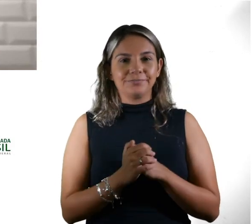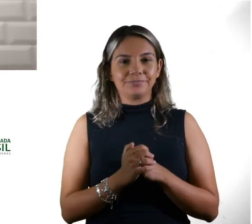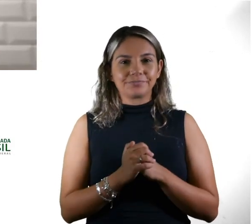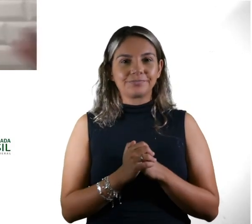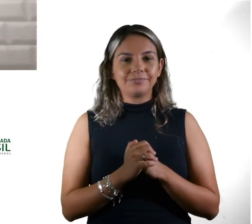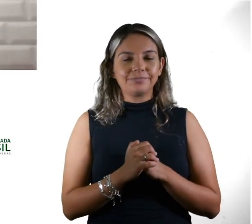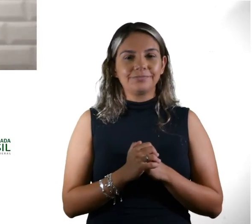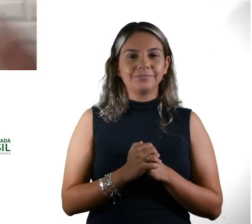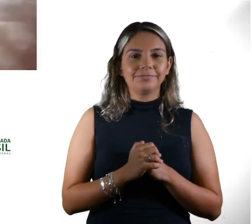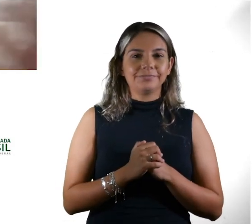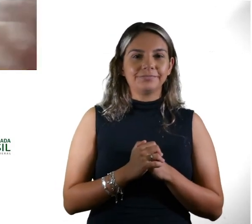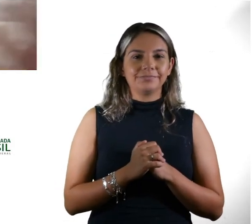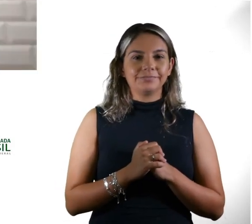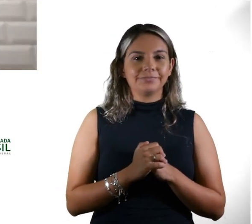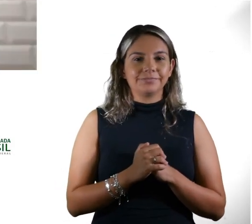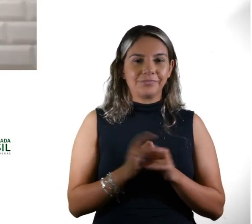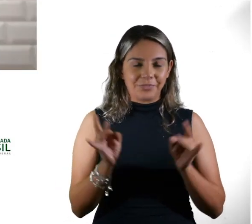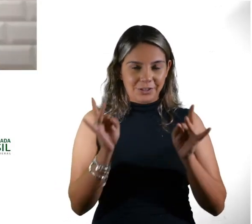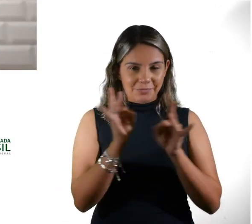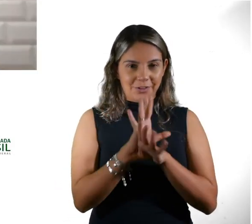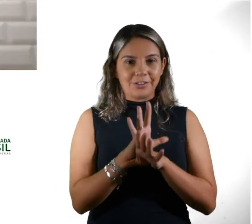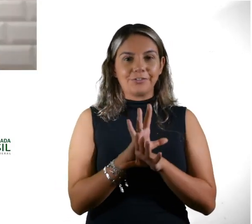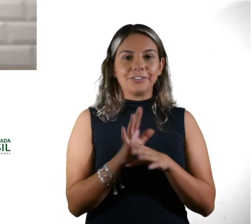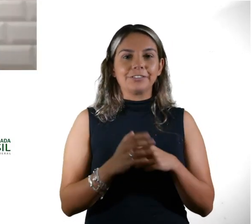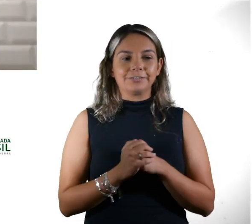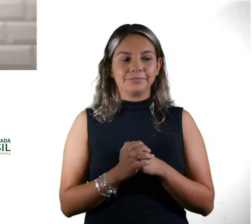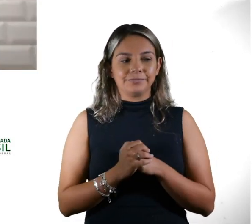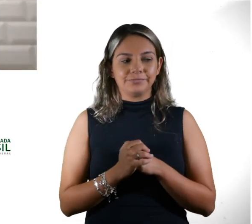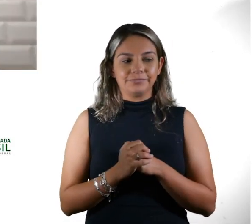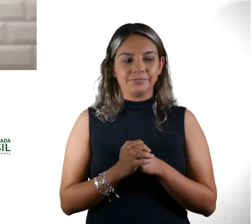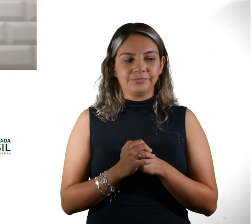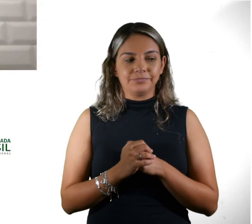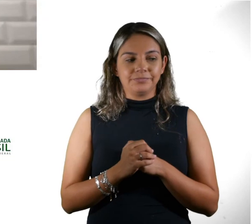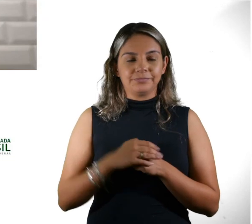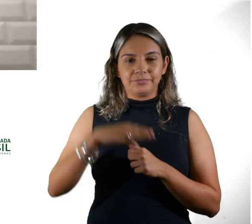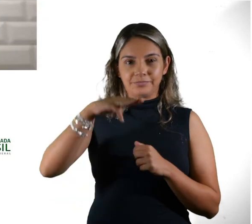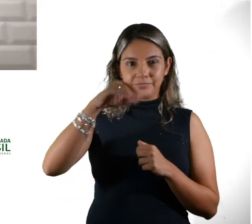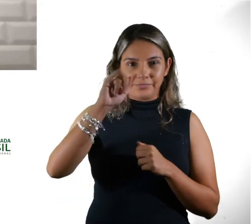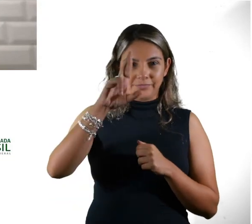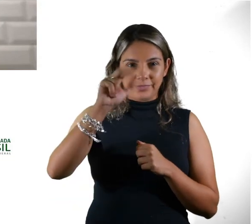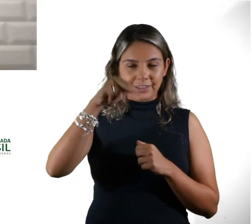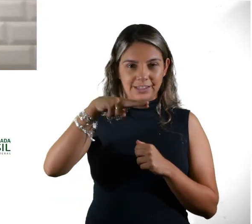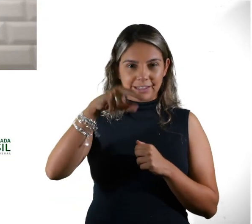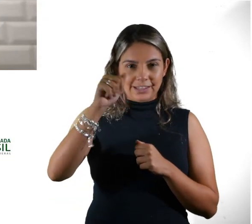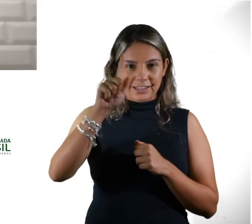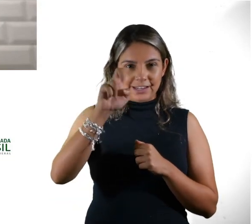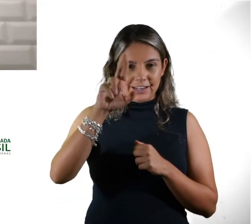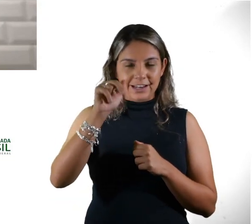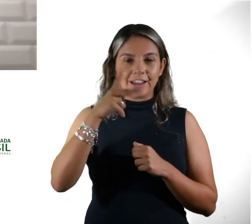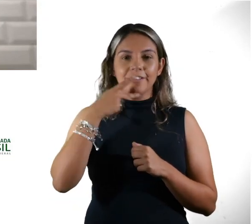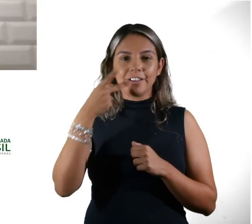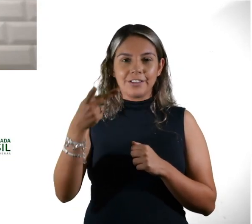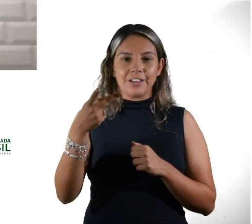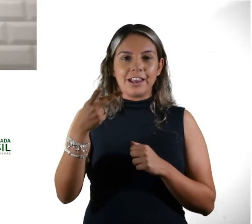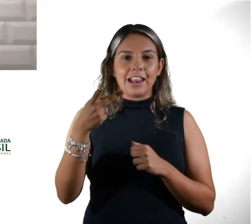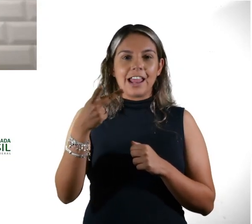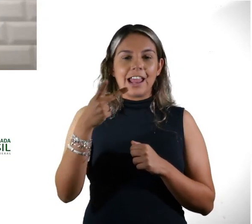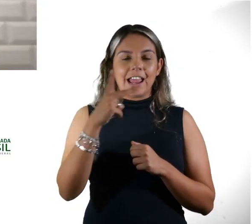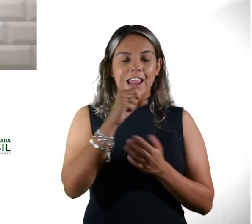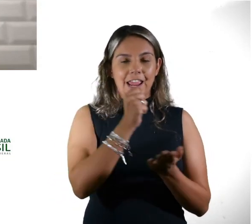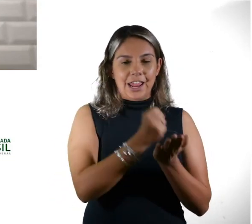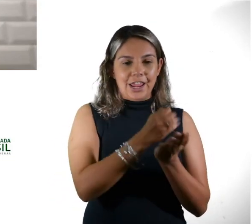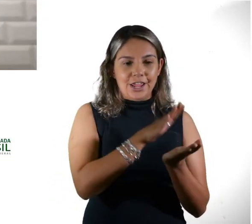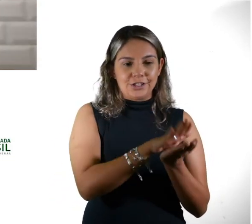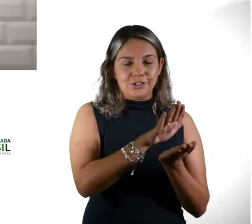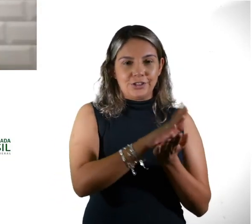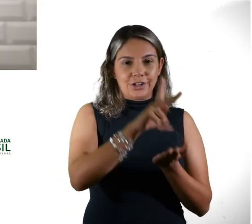o cenário é fantástico, porque está pronto, é aquele cenário da ilha. Né? Maria Nazaré Fonseca avisa que a editora Palas,